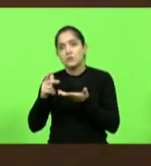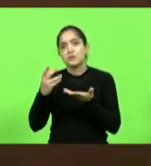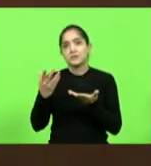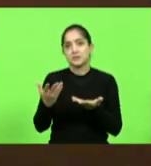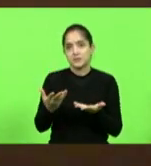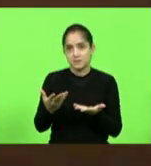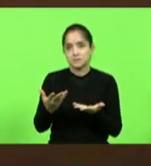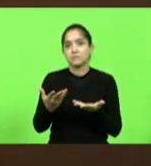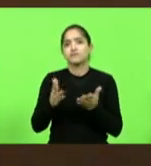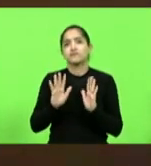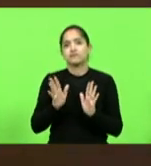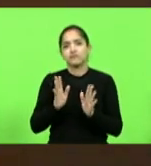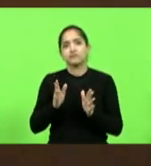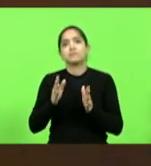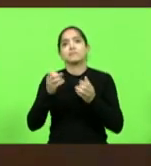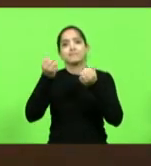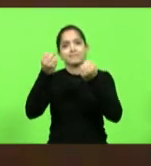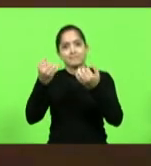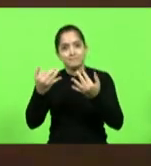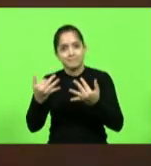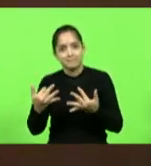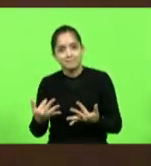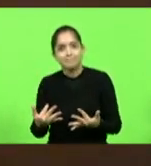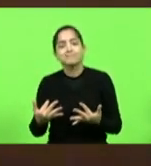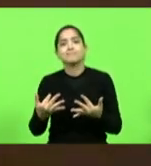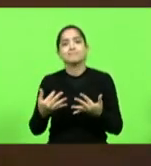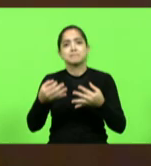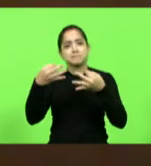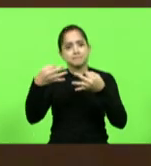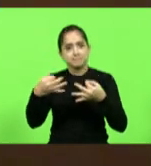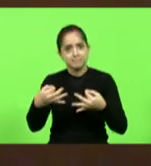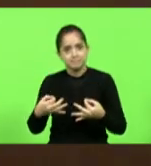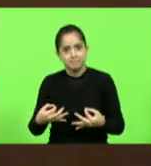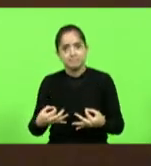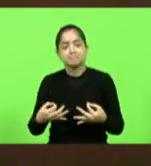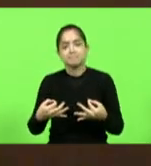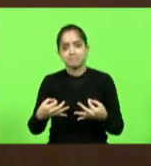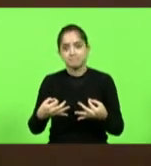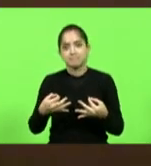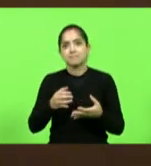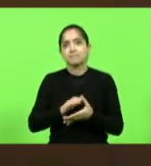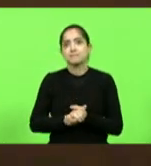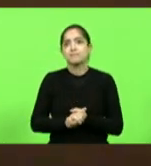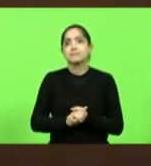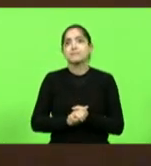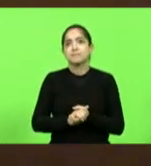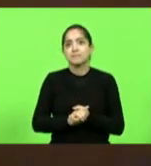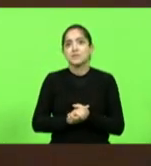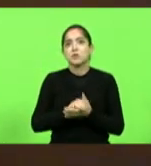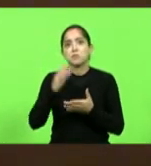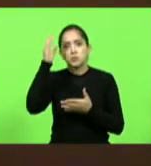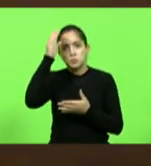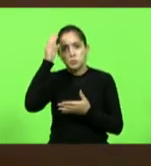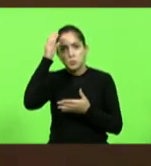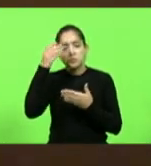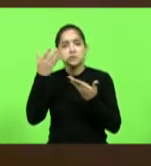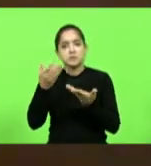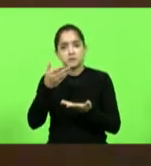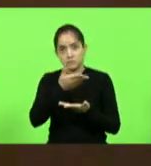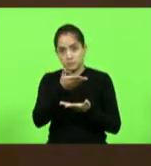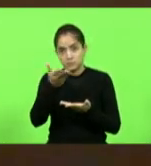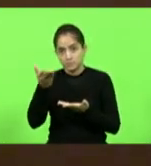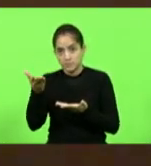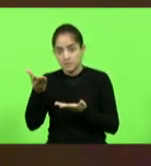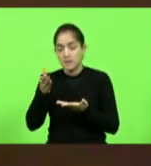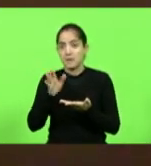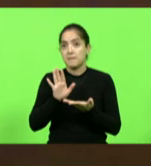tanta coisa já foi dita de maneira muito pontual, de maneira muito ponderada, com muito bom senso por todos os senhores. Mas